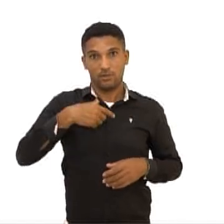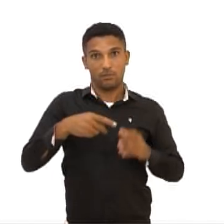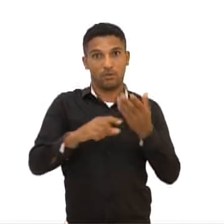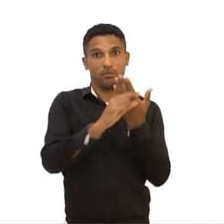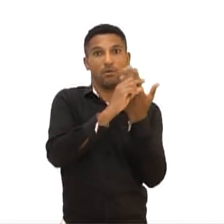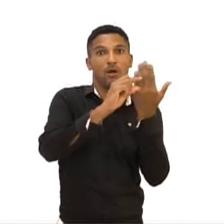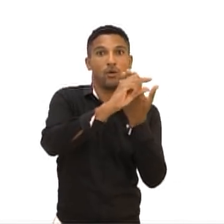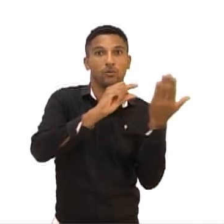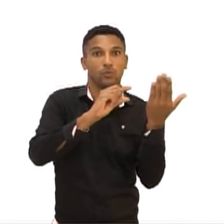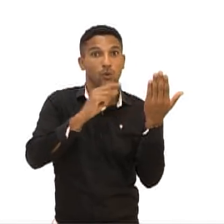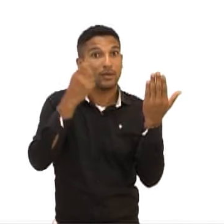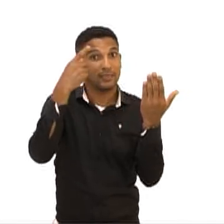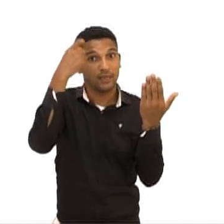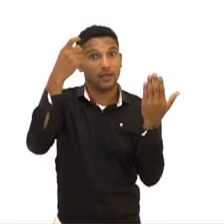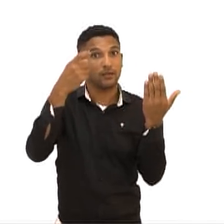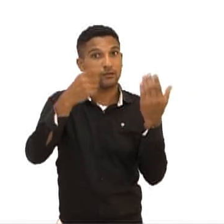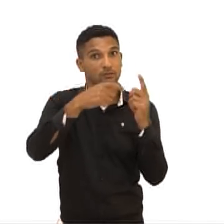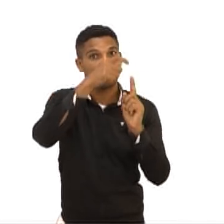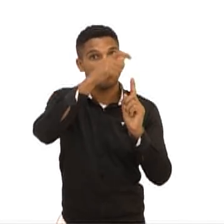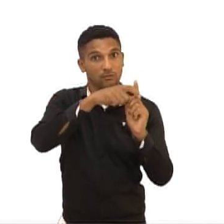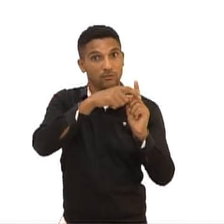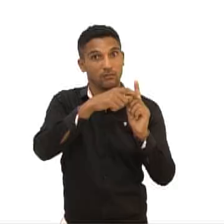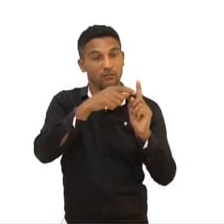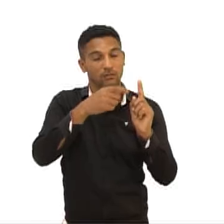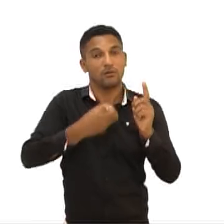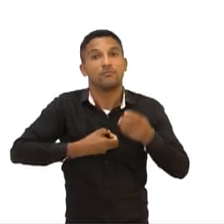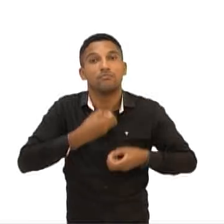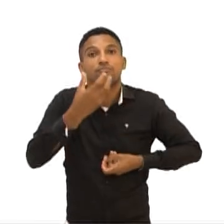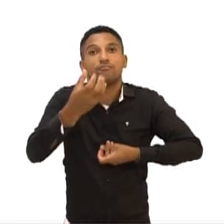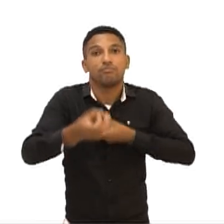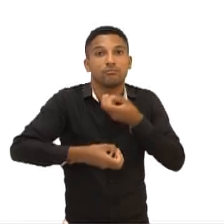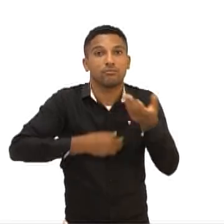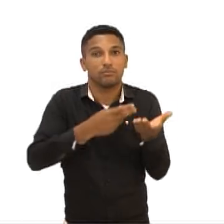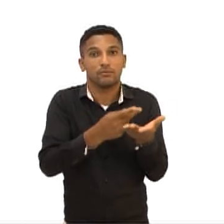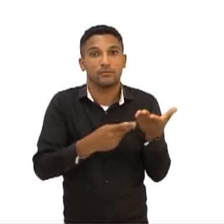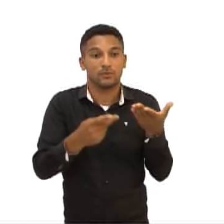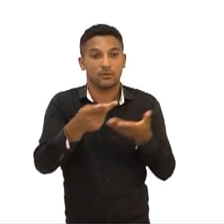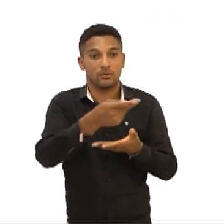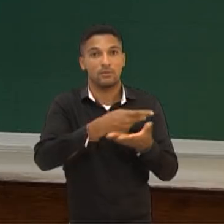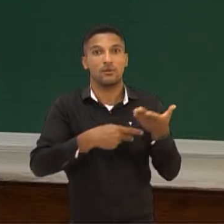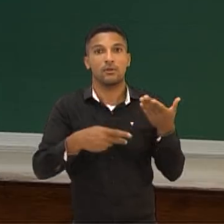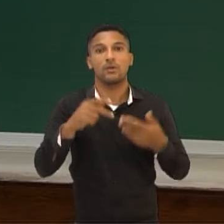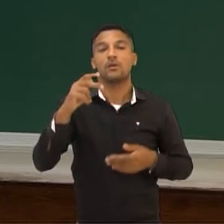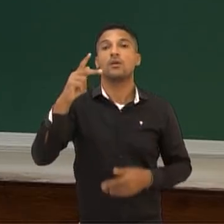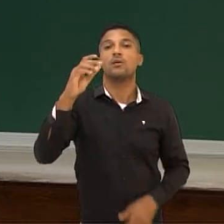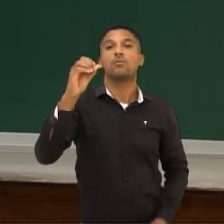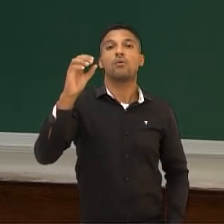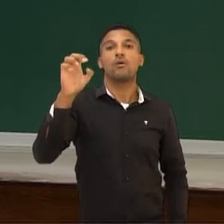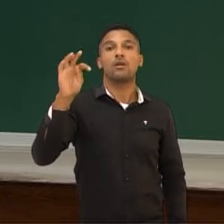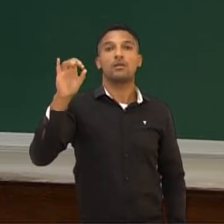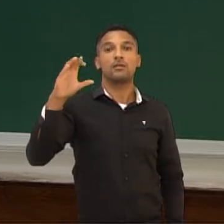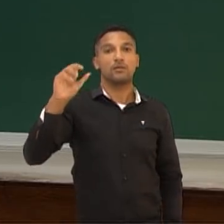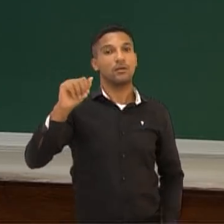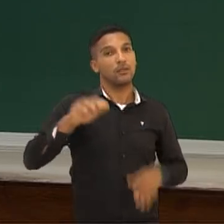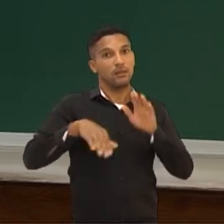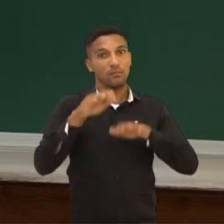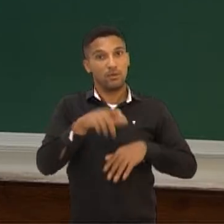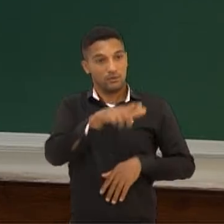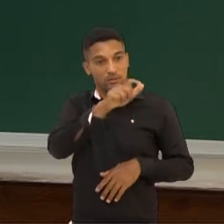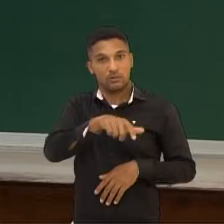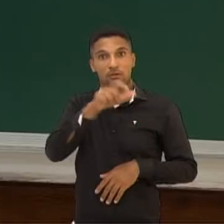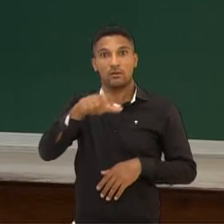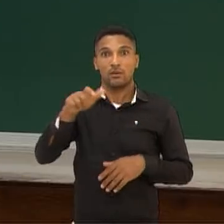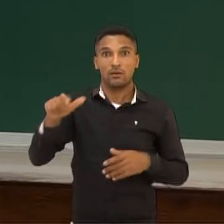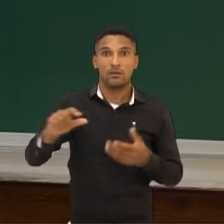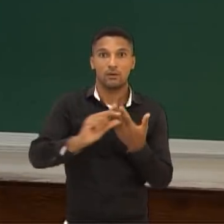respeito ao modo de construção e à qualidade das obras artísticas, né? Então, a poética pessoal vai depender de cada artista, né?